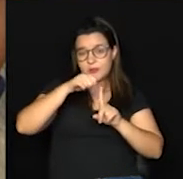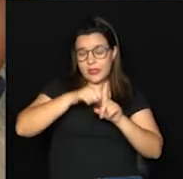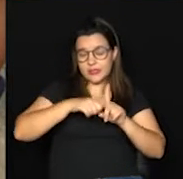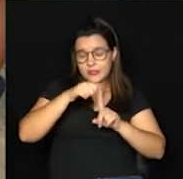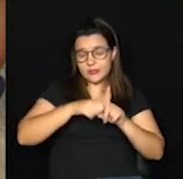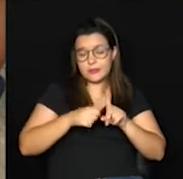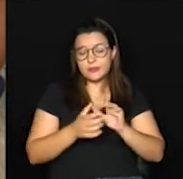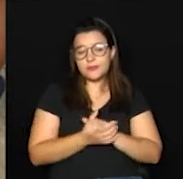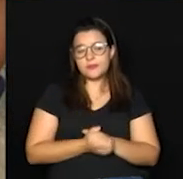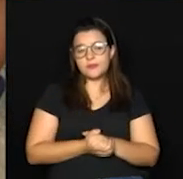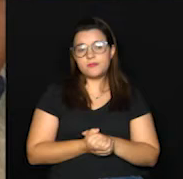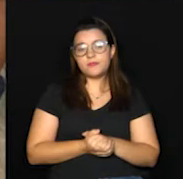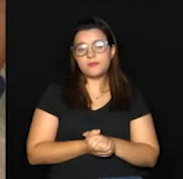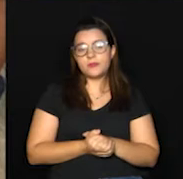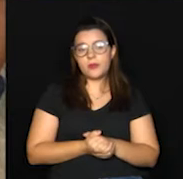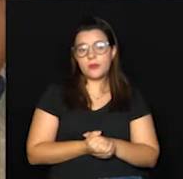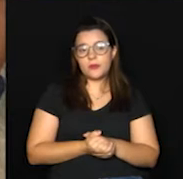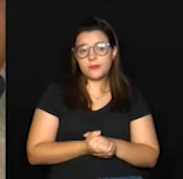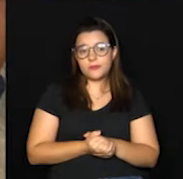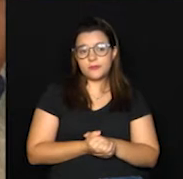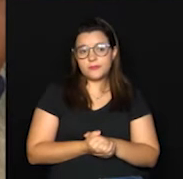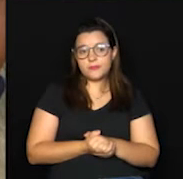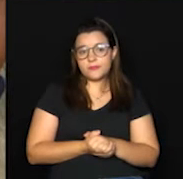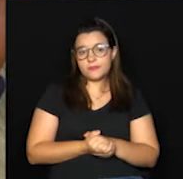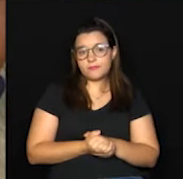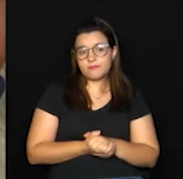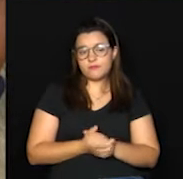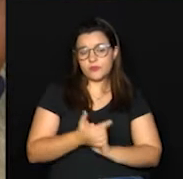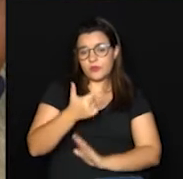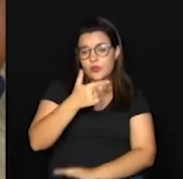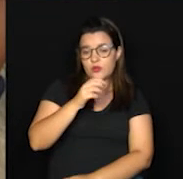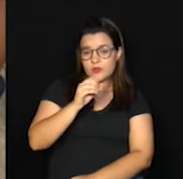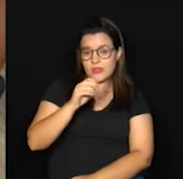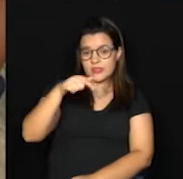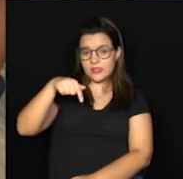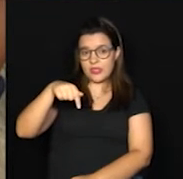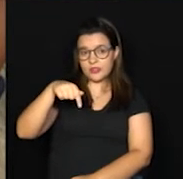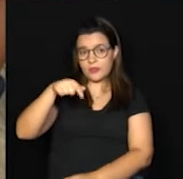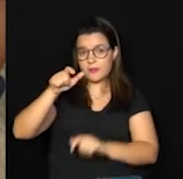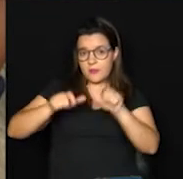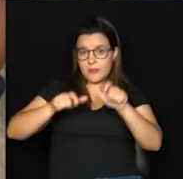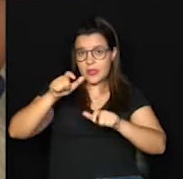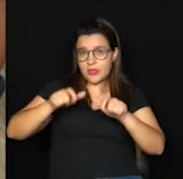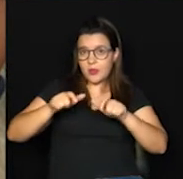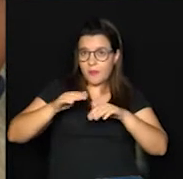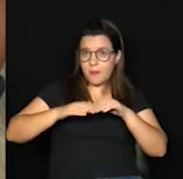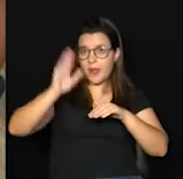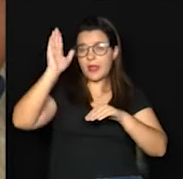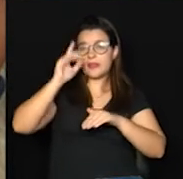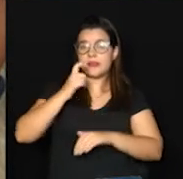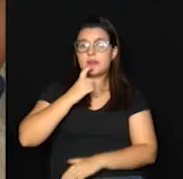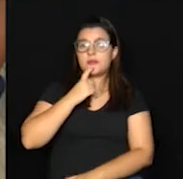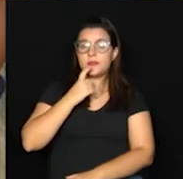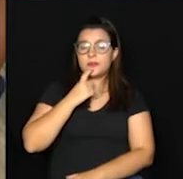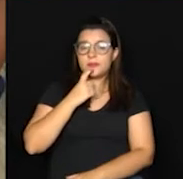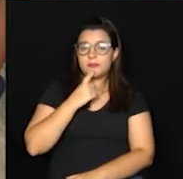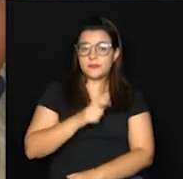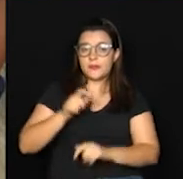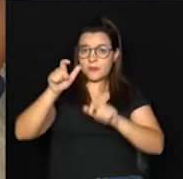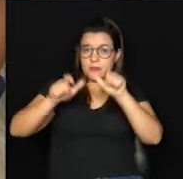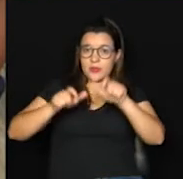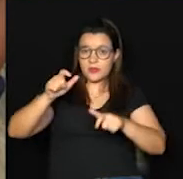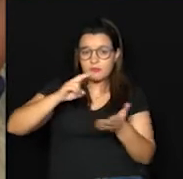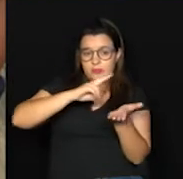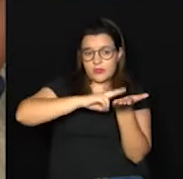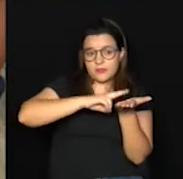última atualização que nós tivemos, 207 casos a mais na cidade de Campinas. Pessoas internadas,